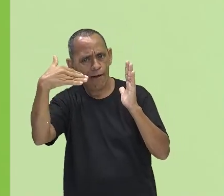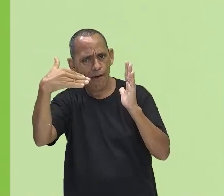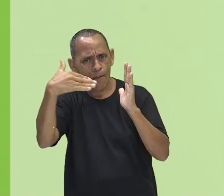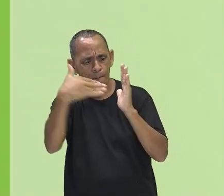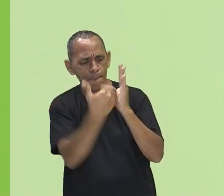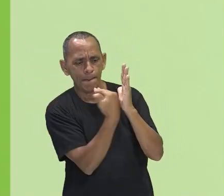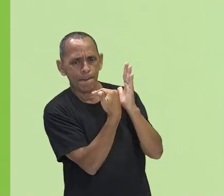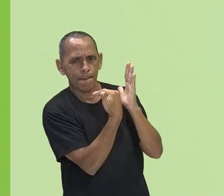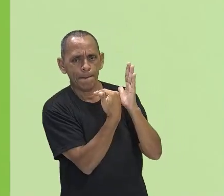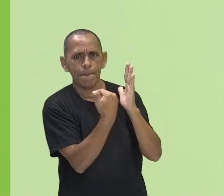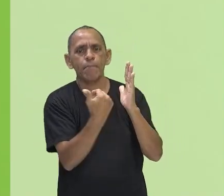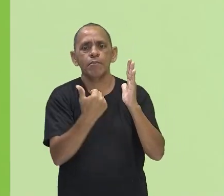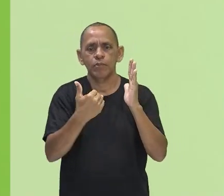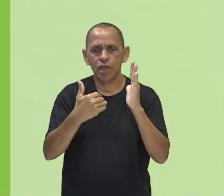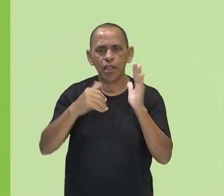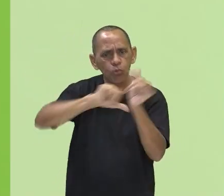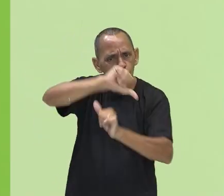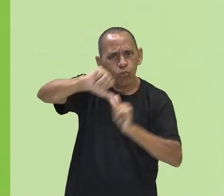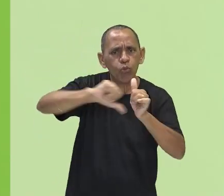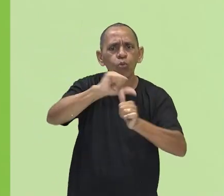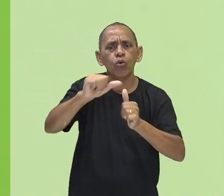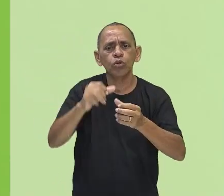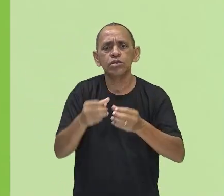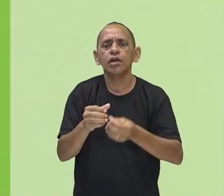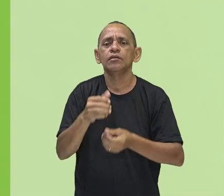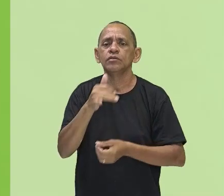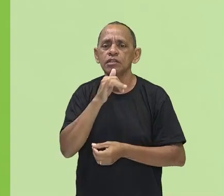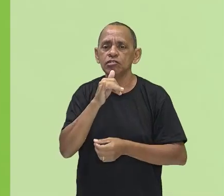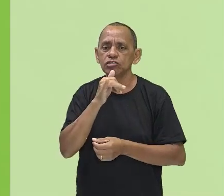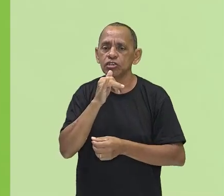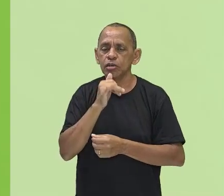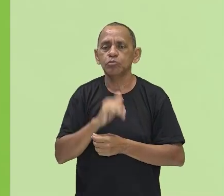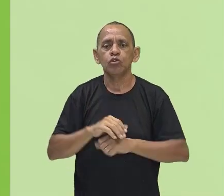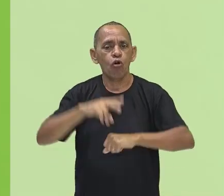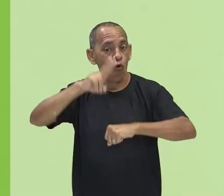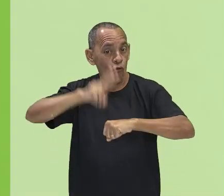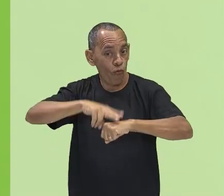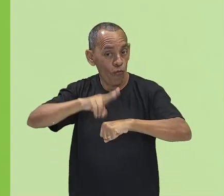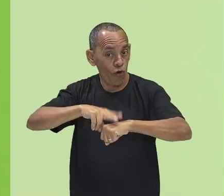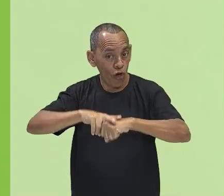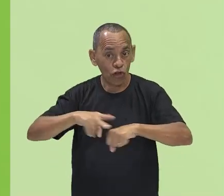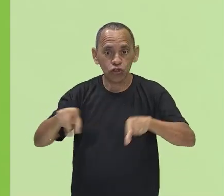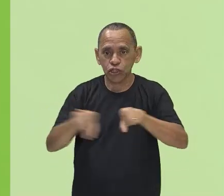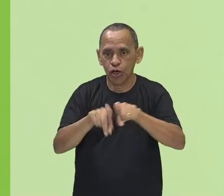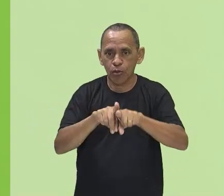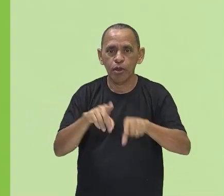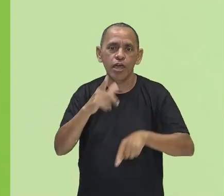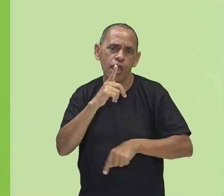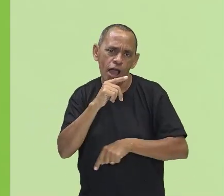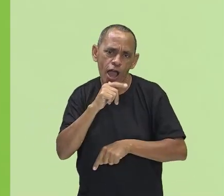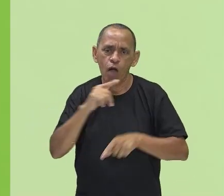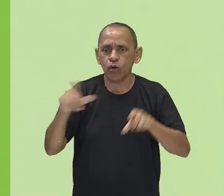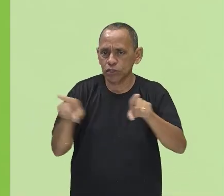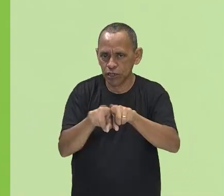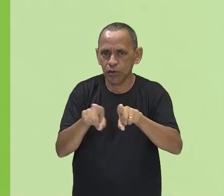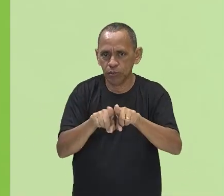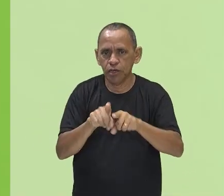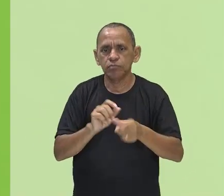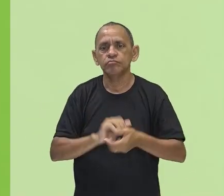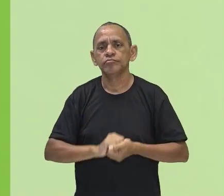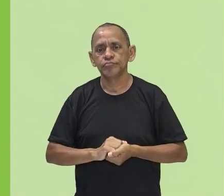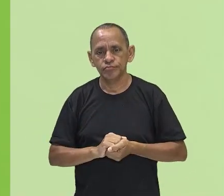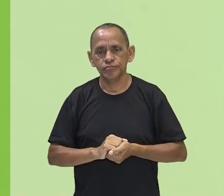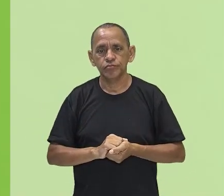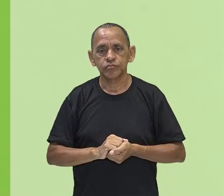exemplo, temos água e o ar. Temos também a água e o vidro, não é? Também ocorre na água e no vidro? Sim. Quando a luz passa do